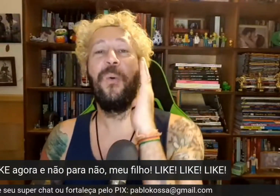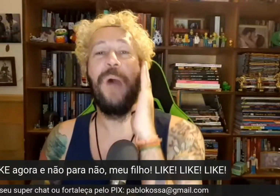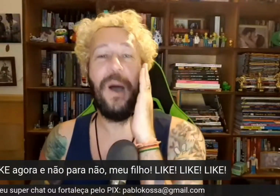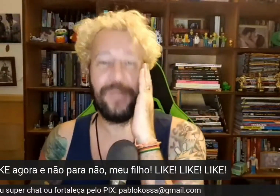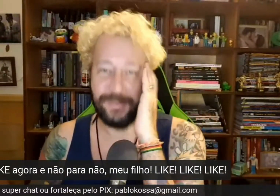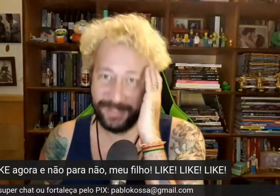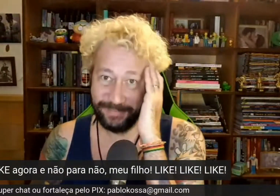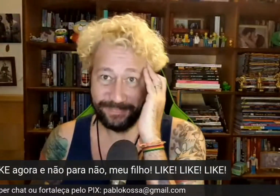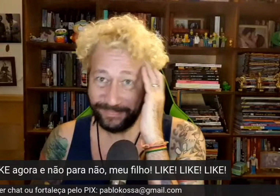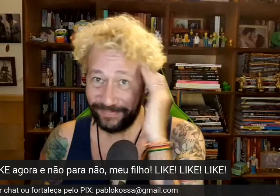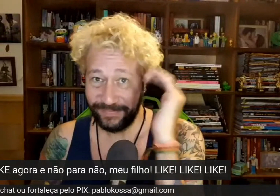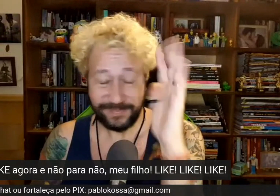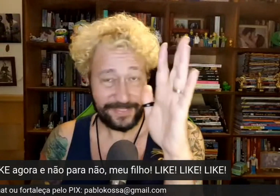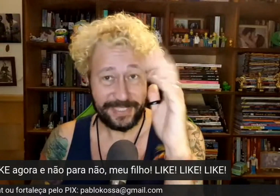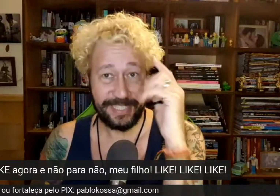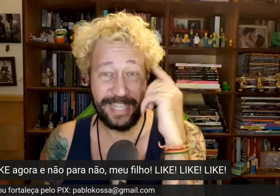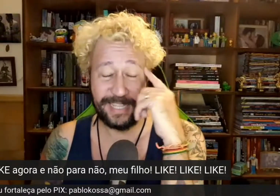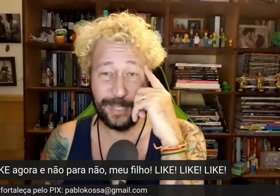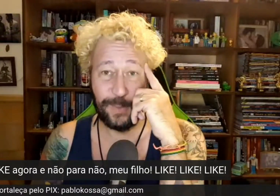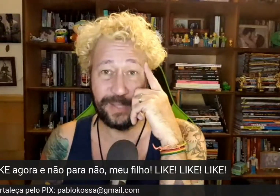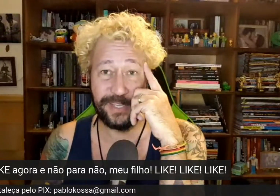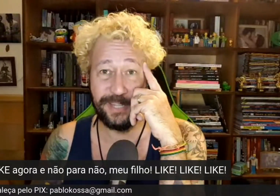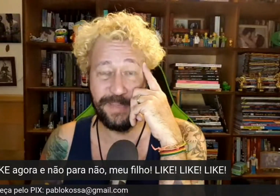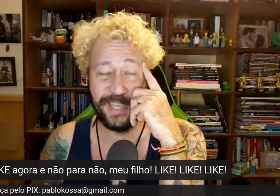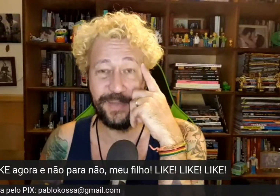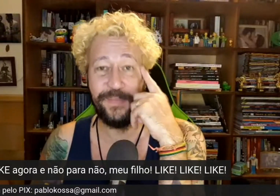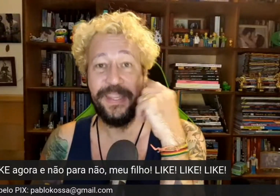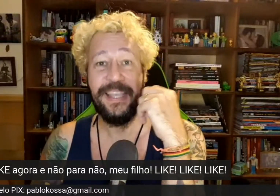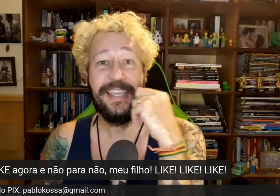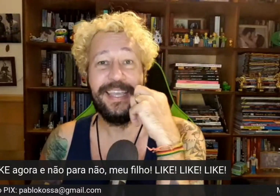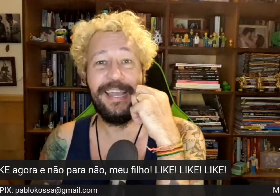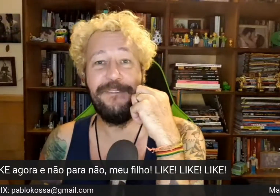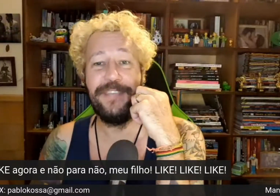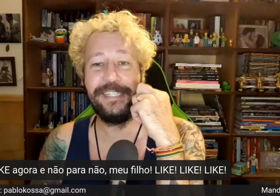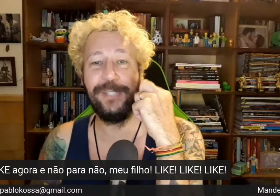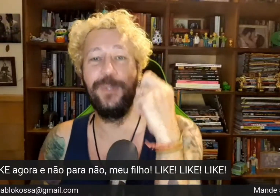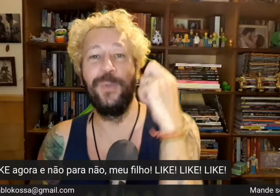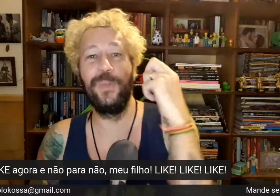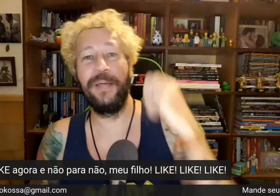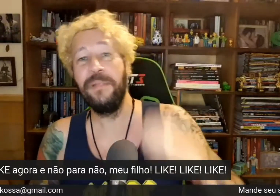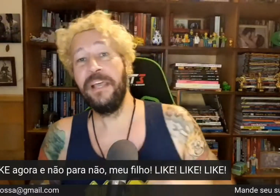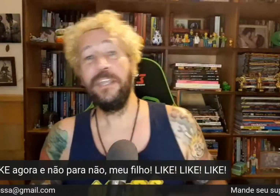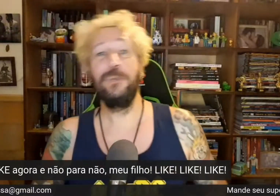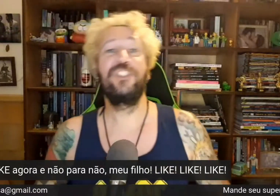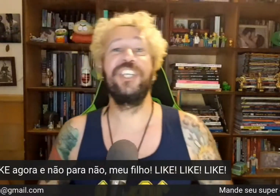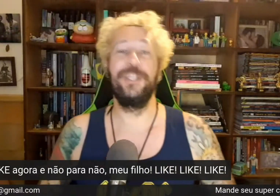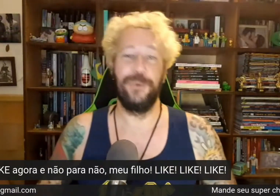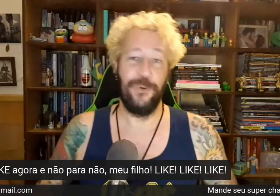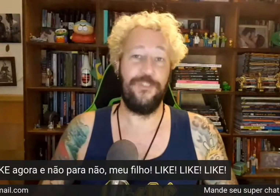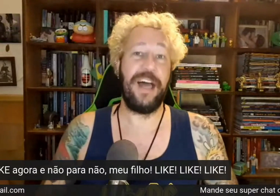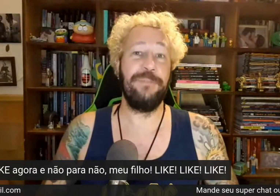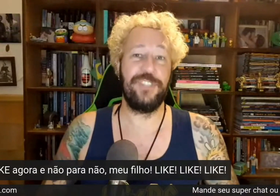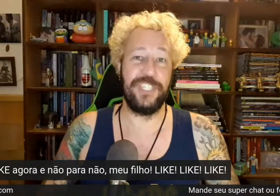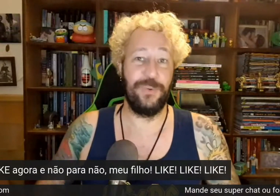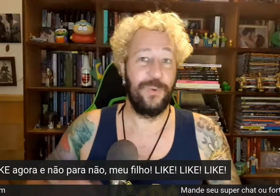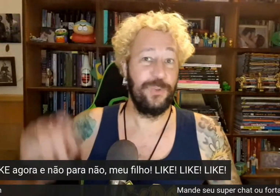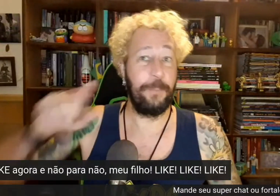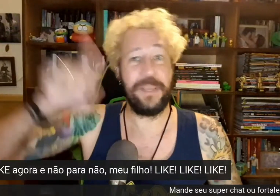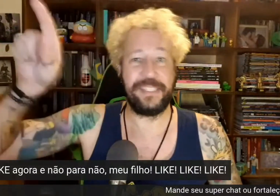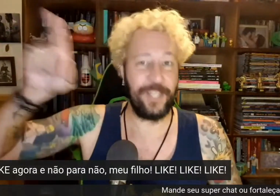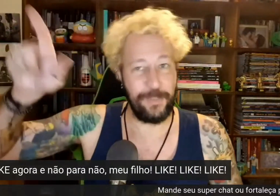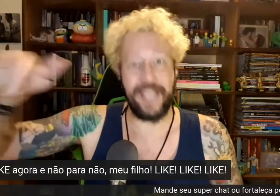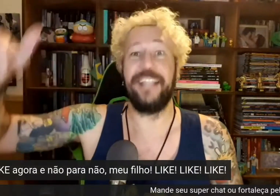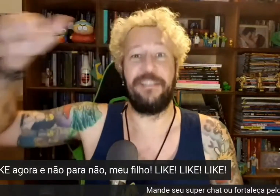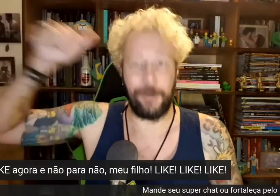o Alckmin daqui quatro ano e meio ele é vice do Lula e o Dino o Flávio Dino